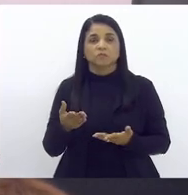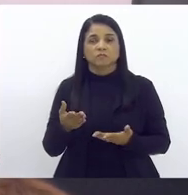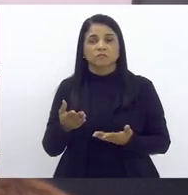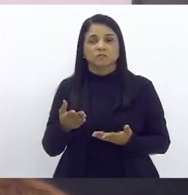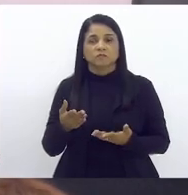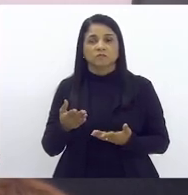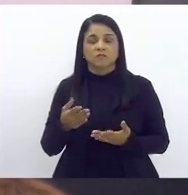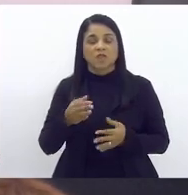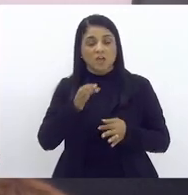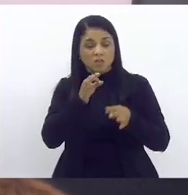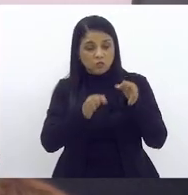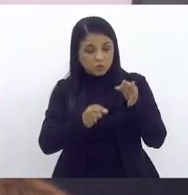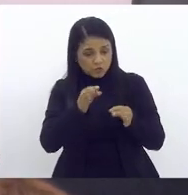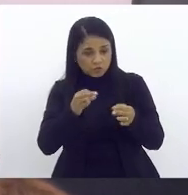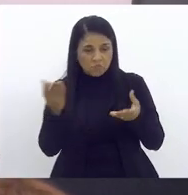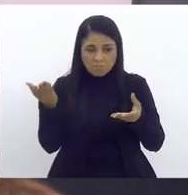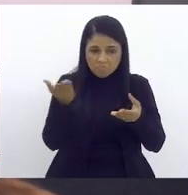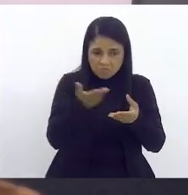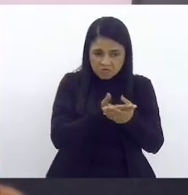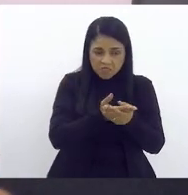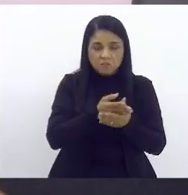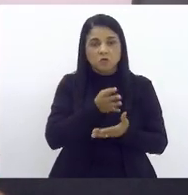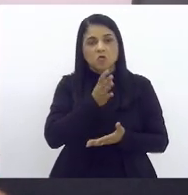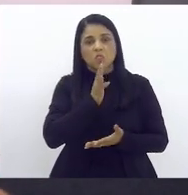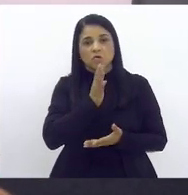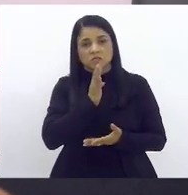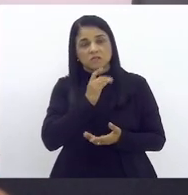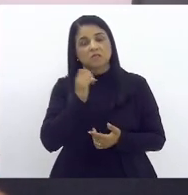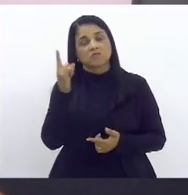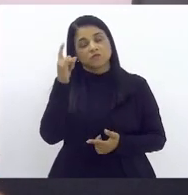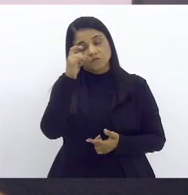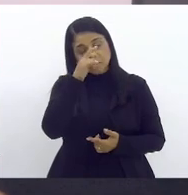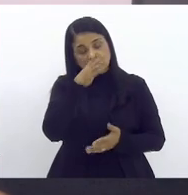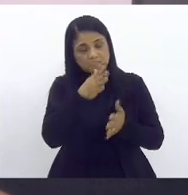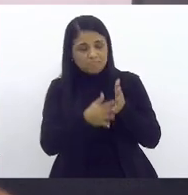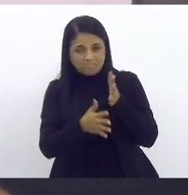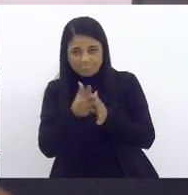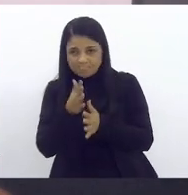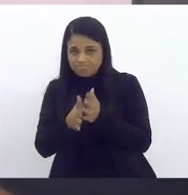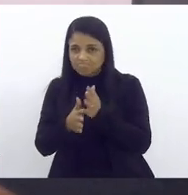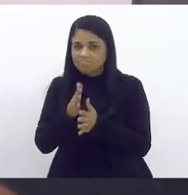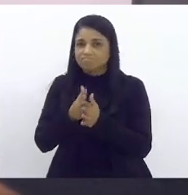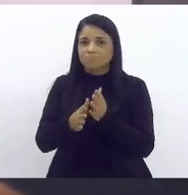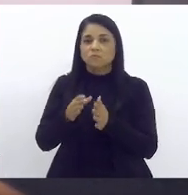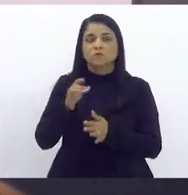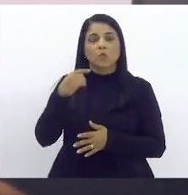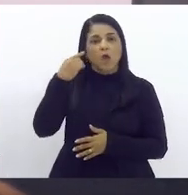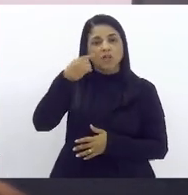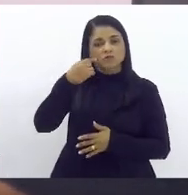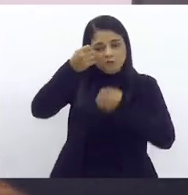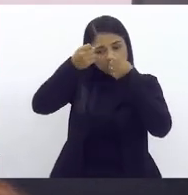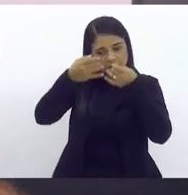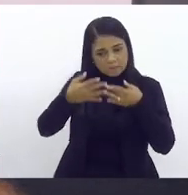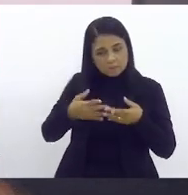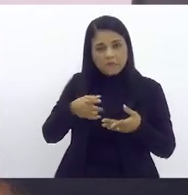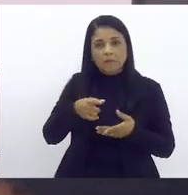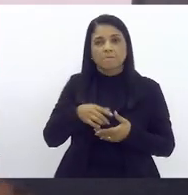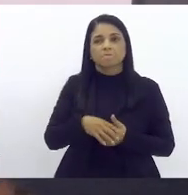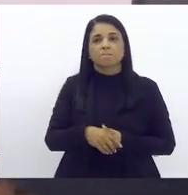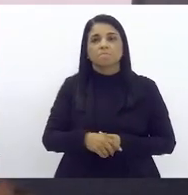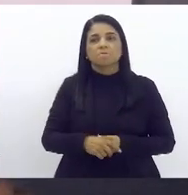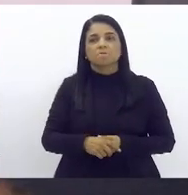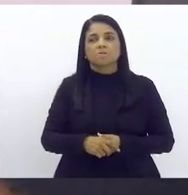à justiça para esse reconhecimento, mas está difícil, está complicado. Depois nosso advogado vai falar.